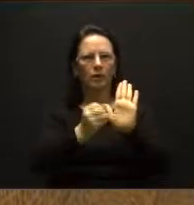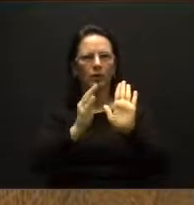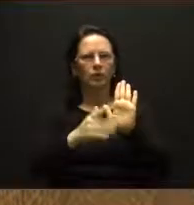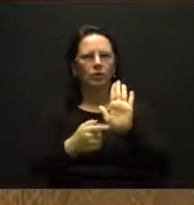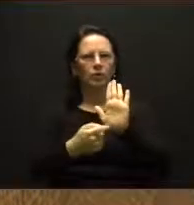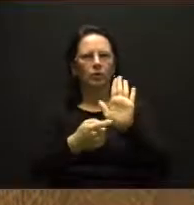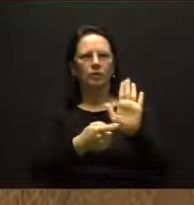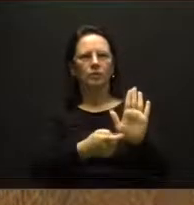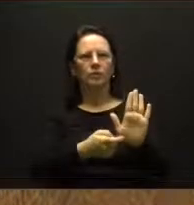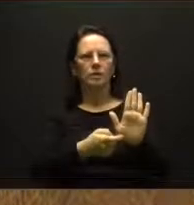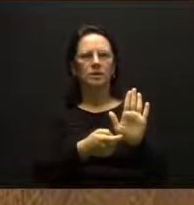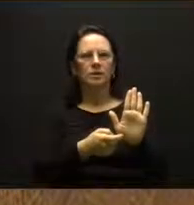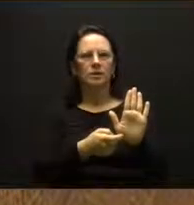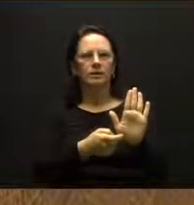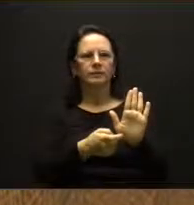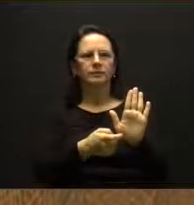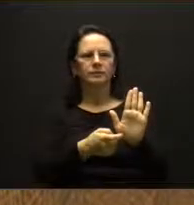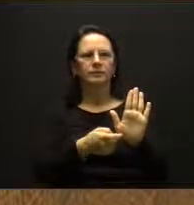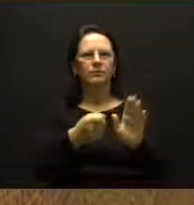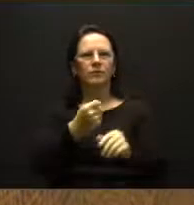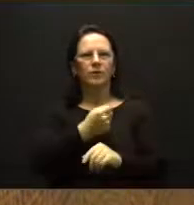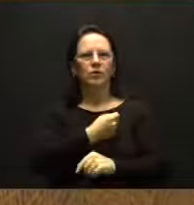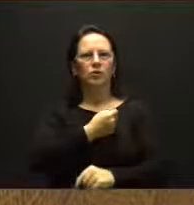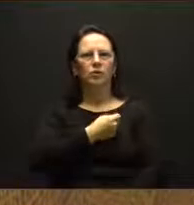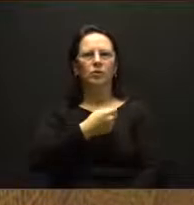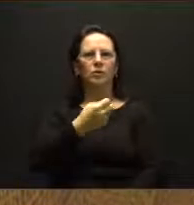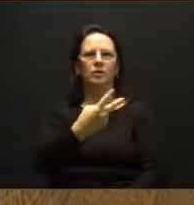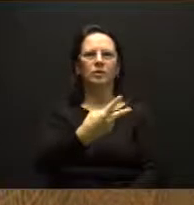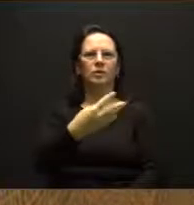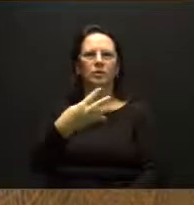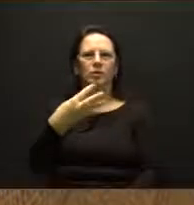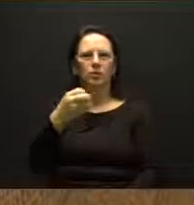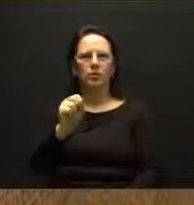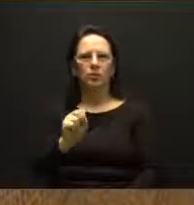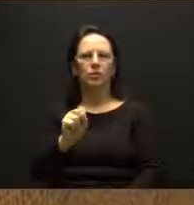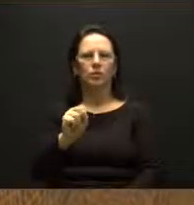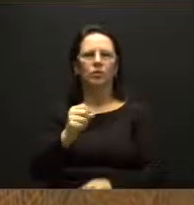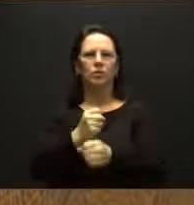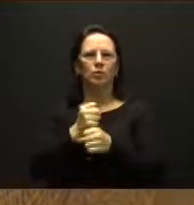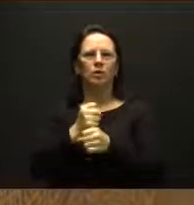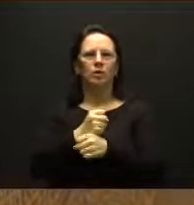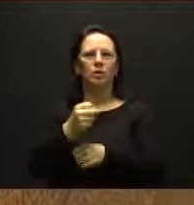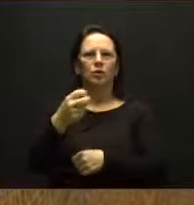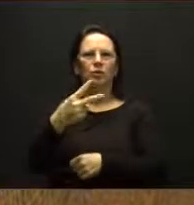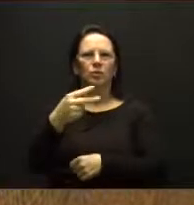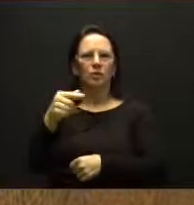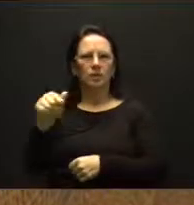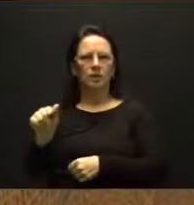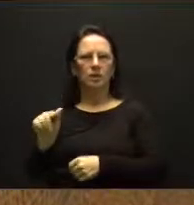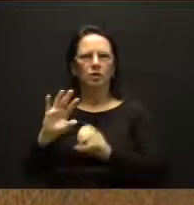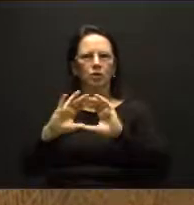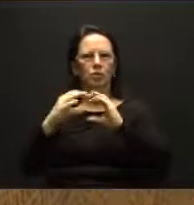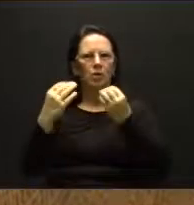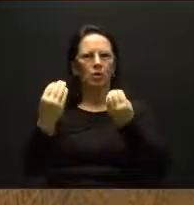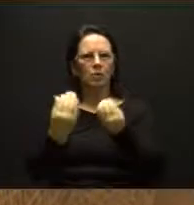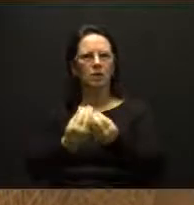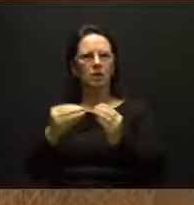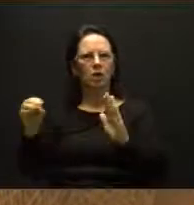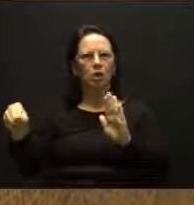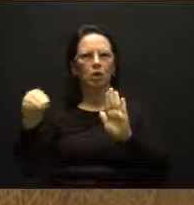autos do processo número 248 e 2017 a comissão por todos os seus membros